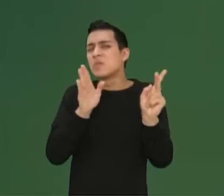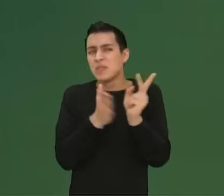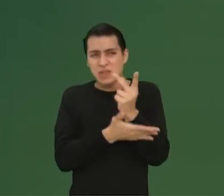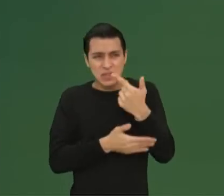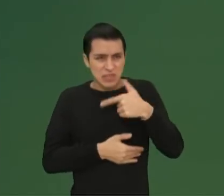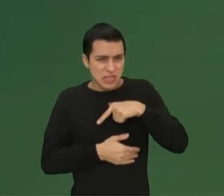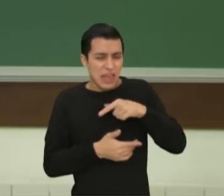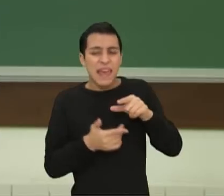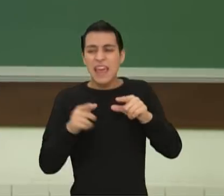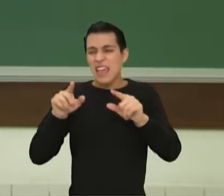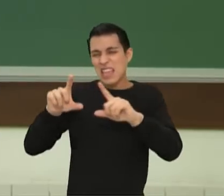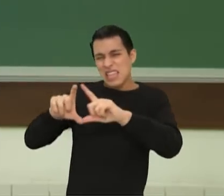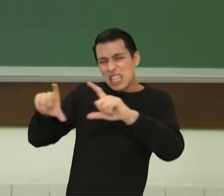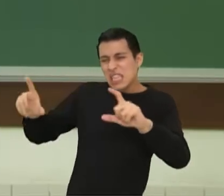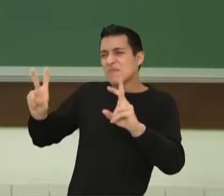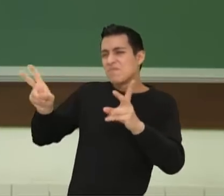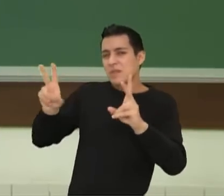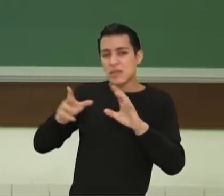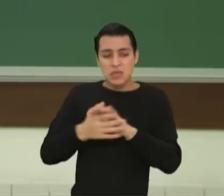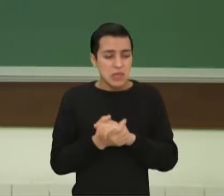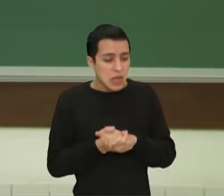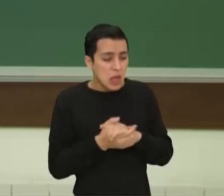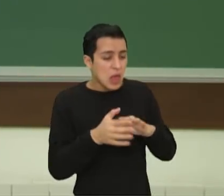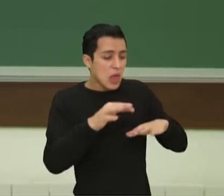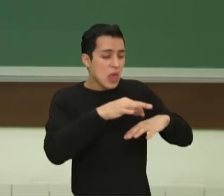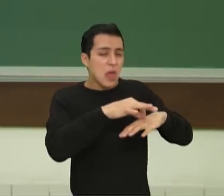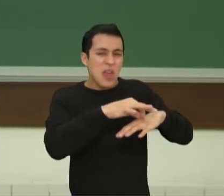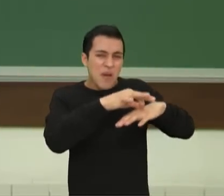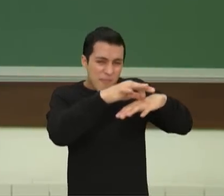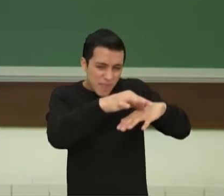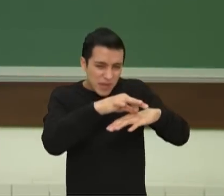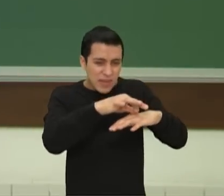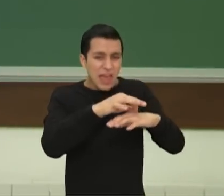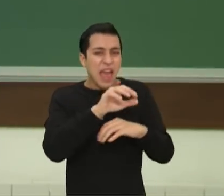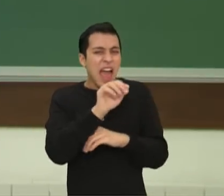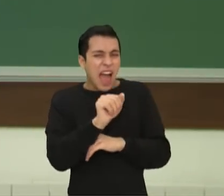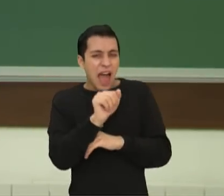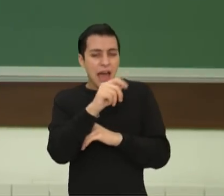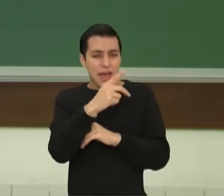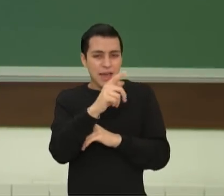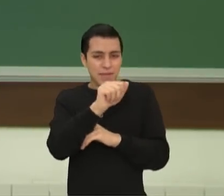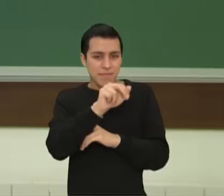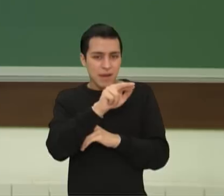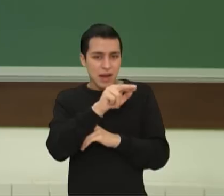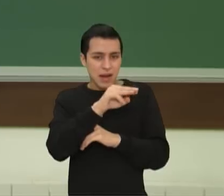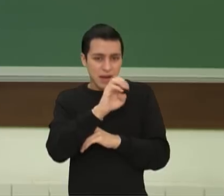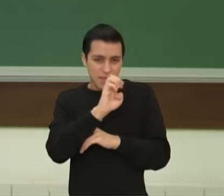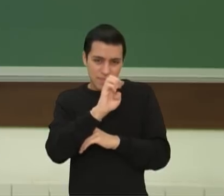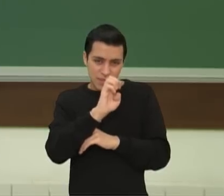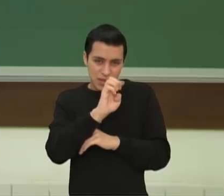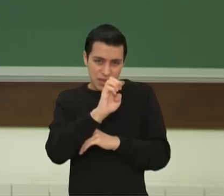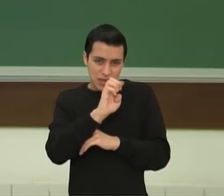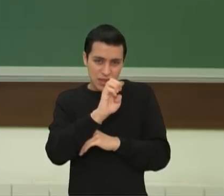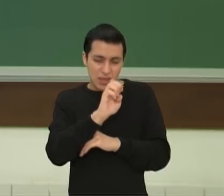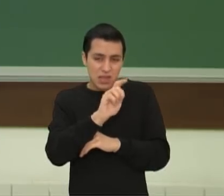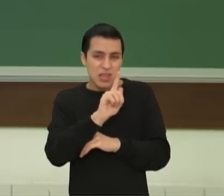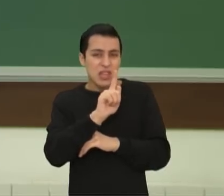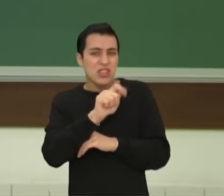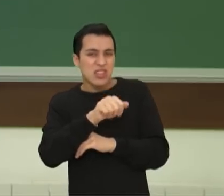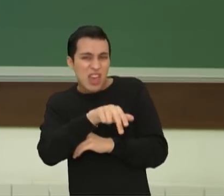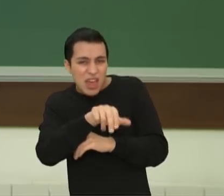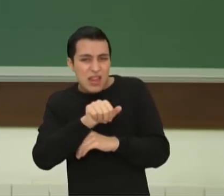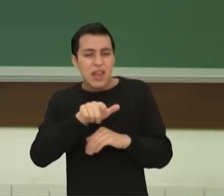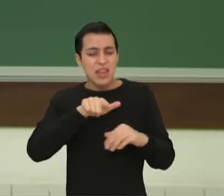na tirinha. Quando ele diz um bife à parmegiana, ocorreu a crase. Havia ali a